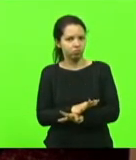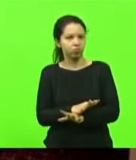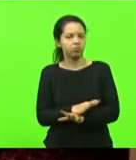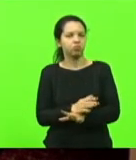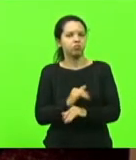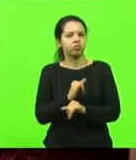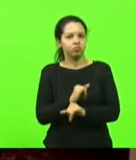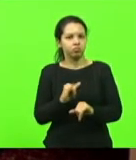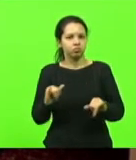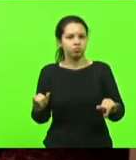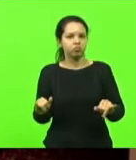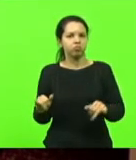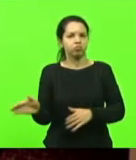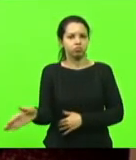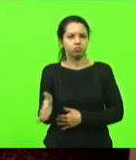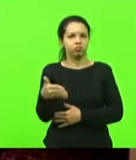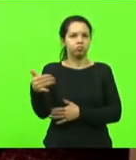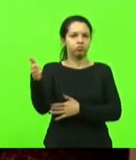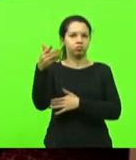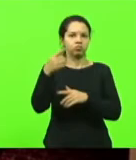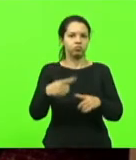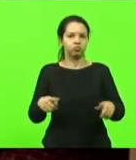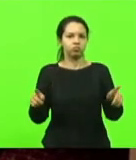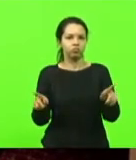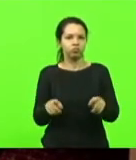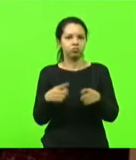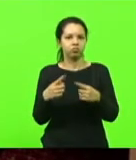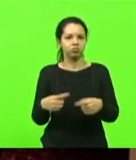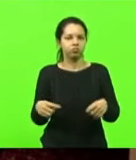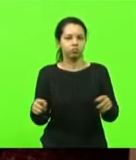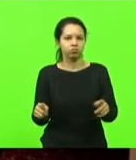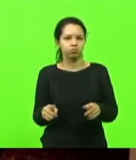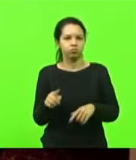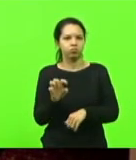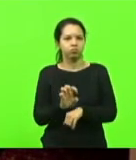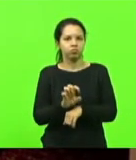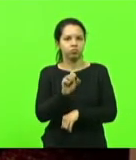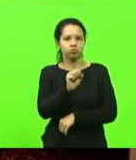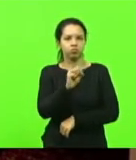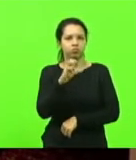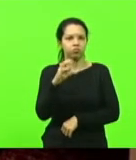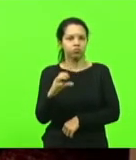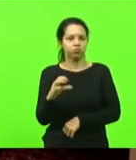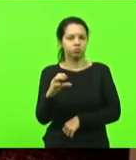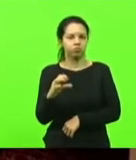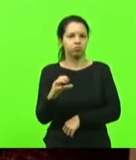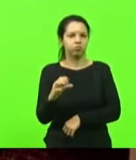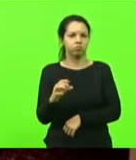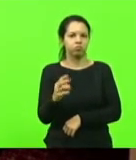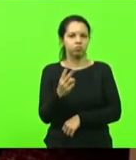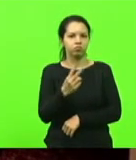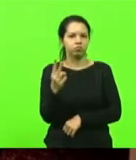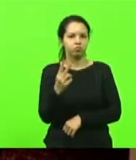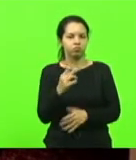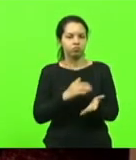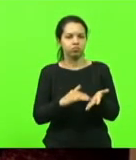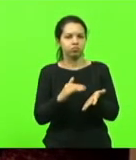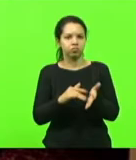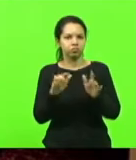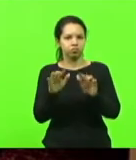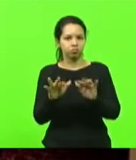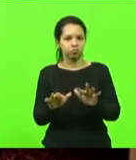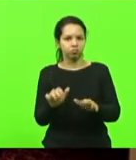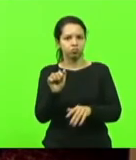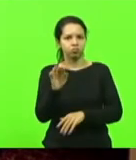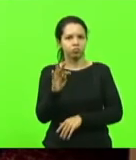anunciou a execução do hino nacional, digo, o hino do Estado de Santa Catarina, e para constar, o segundo secretário lavou a presente